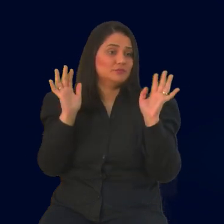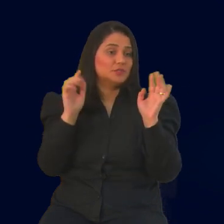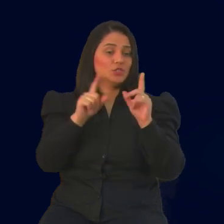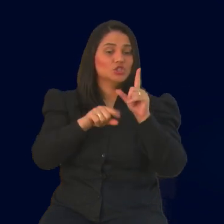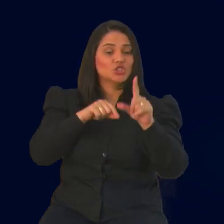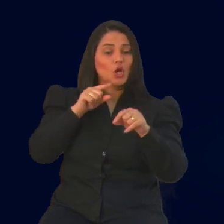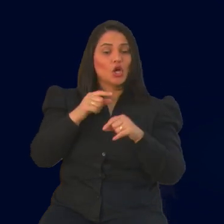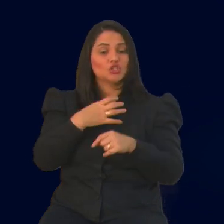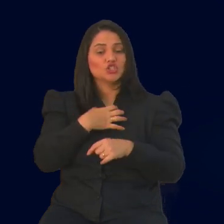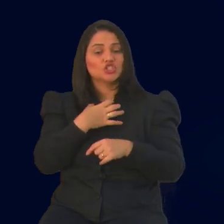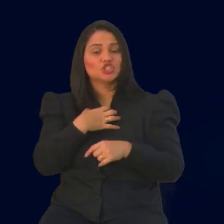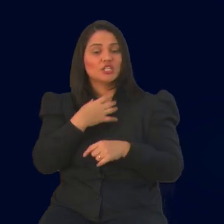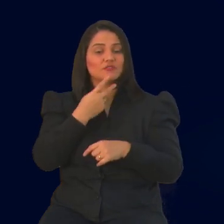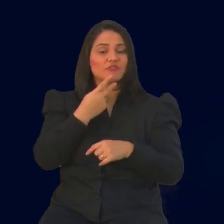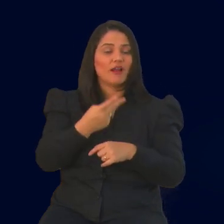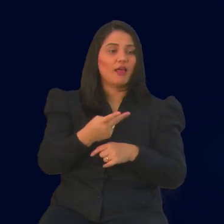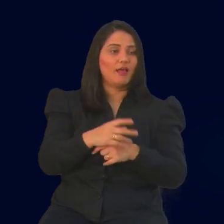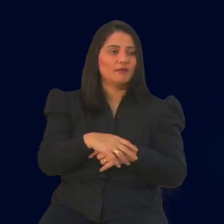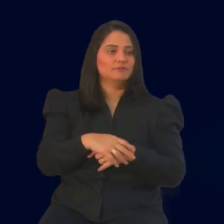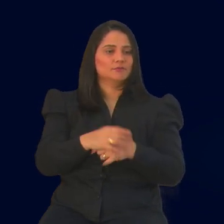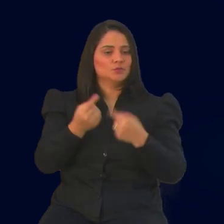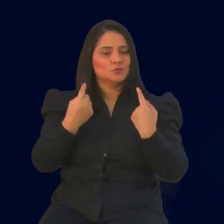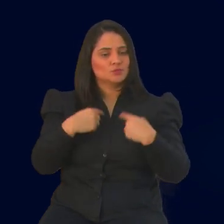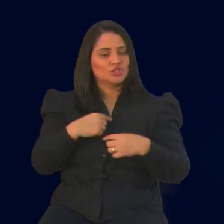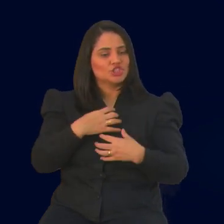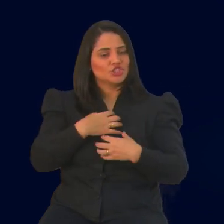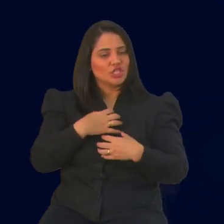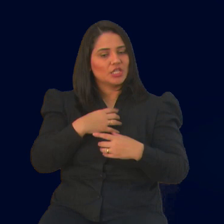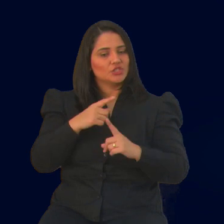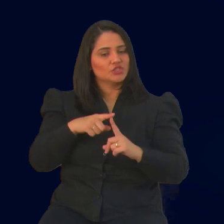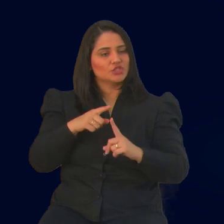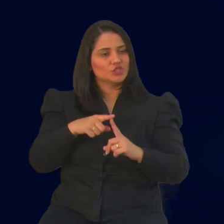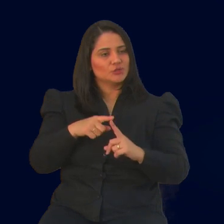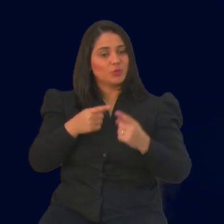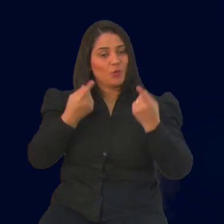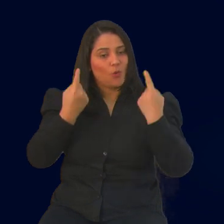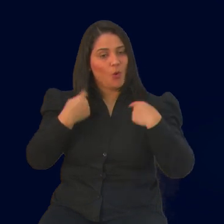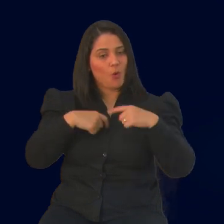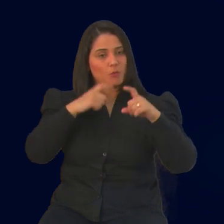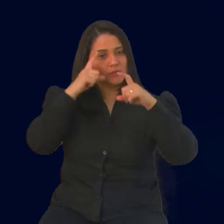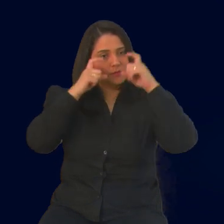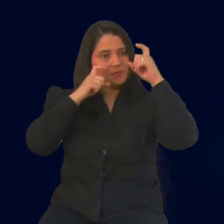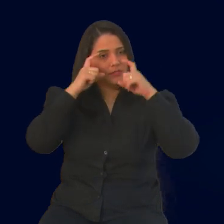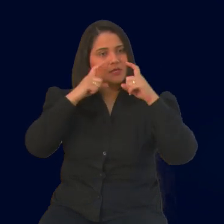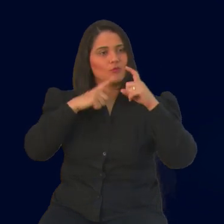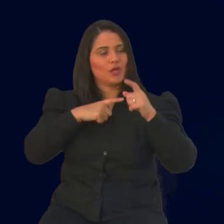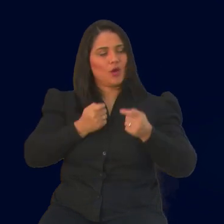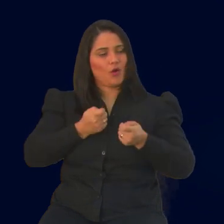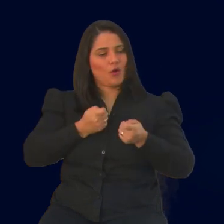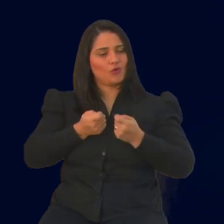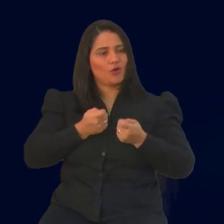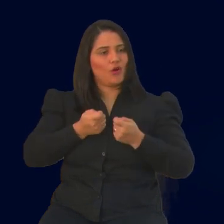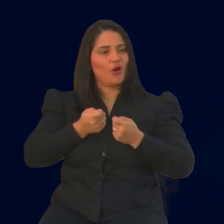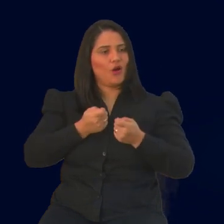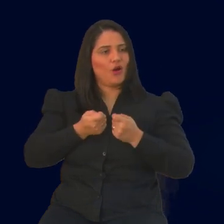você controla o seu tom de voz, você controla a sua linguagem corporal. E aí sim, você obtém o